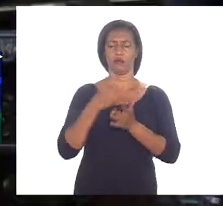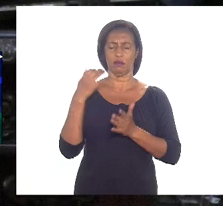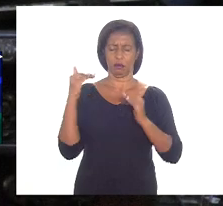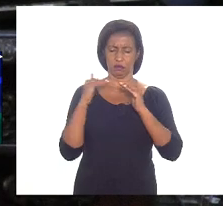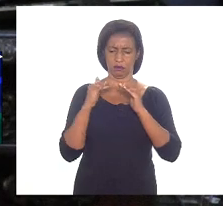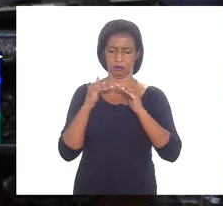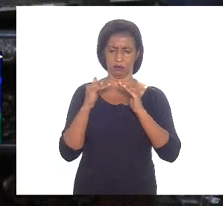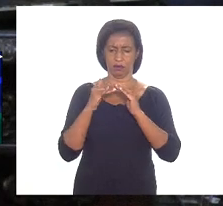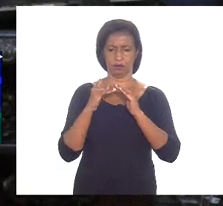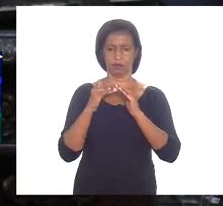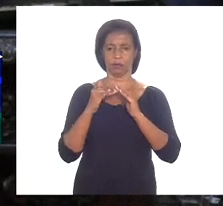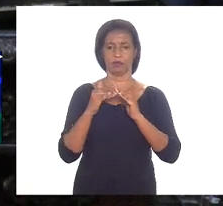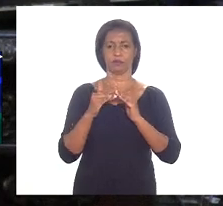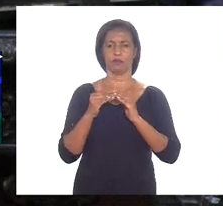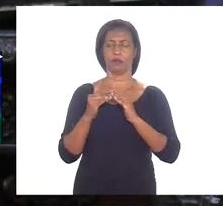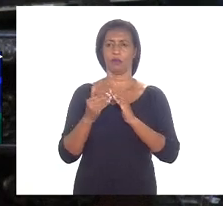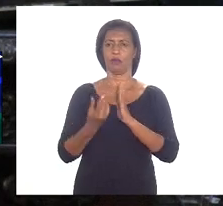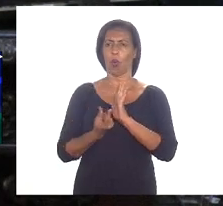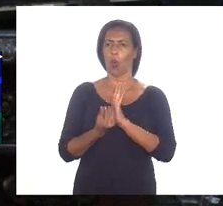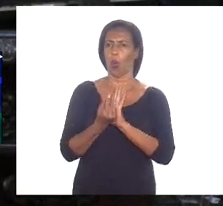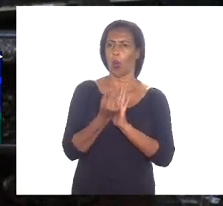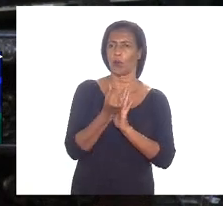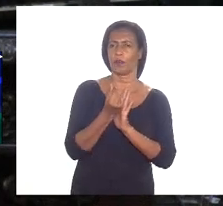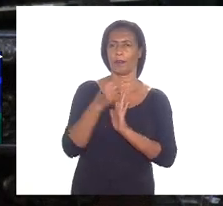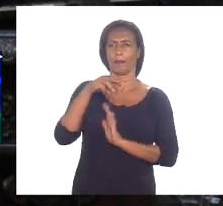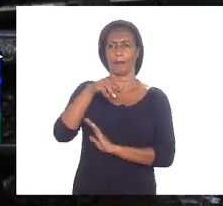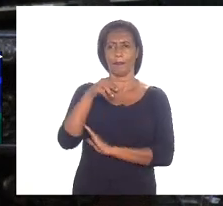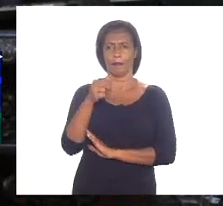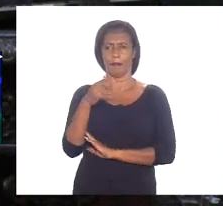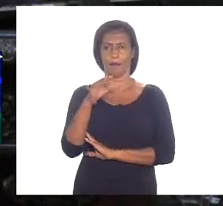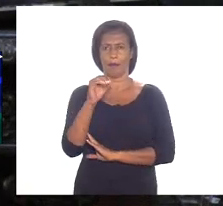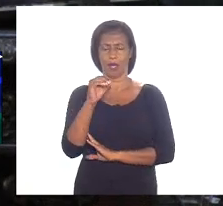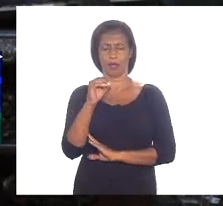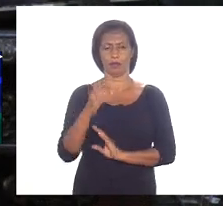e pela comissão de orçamento Deputado Márcio canela